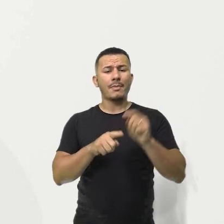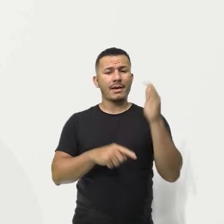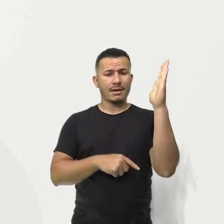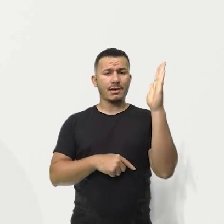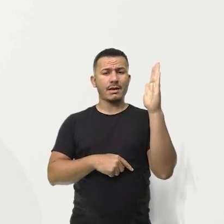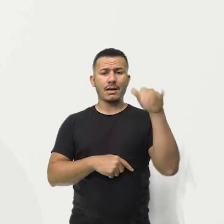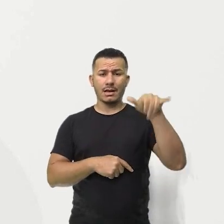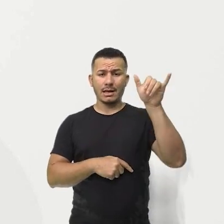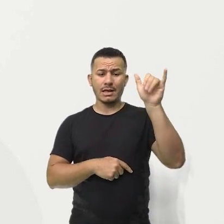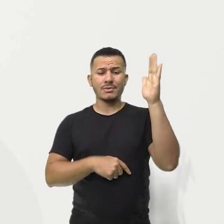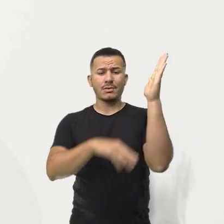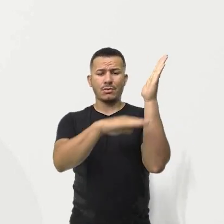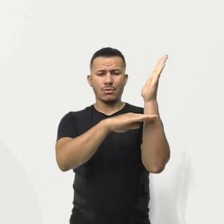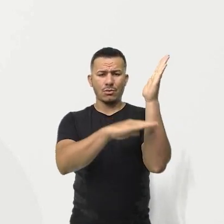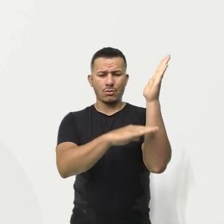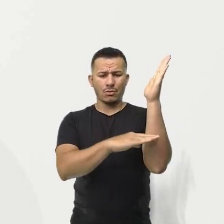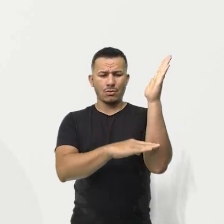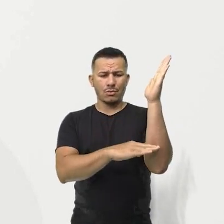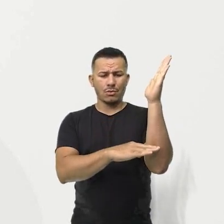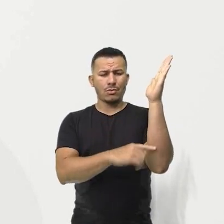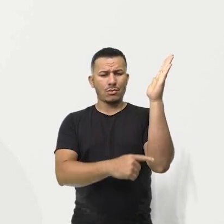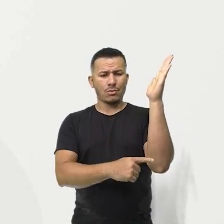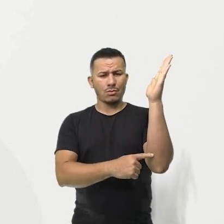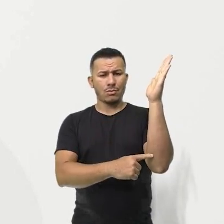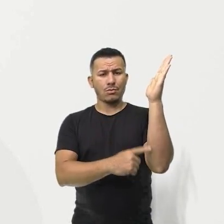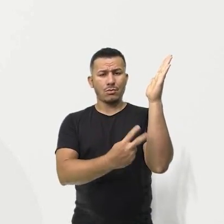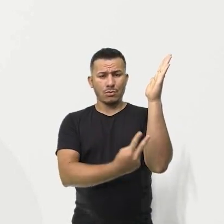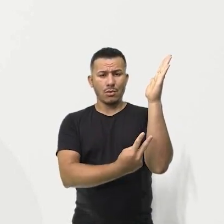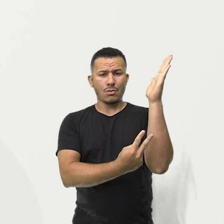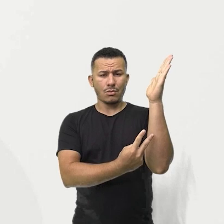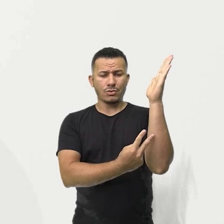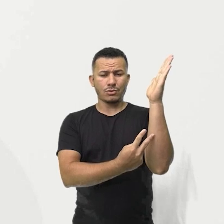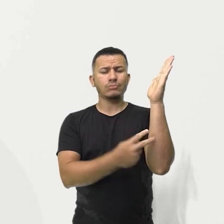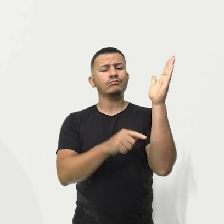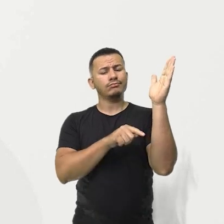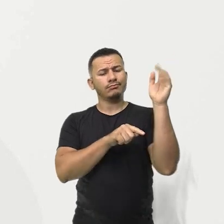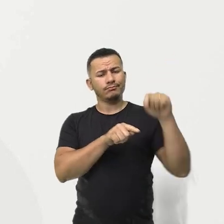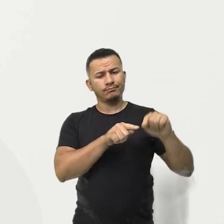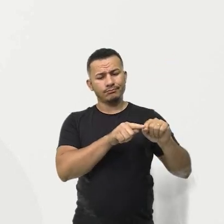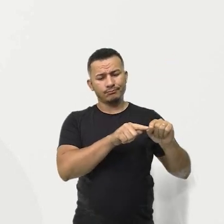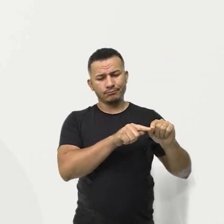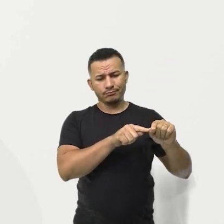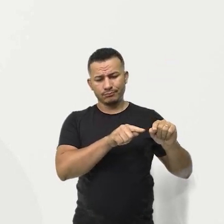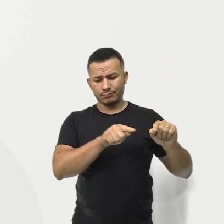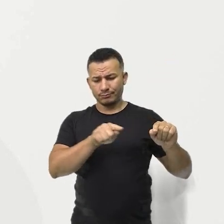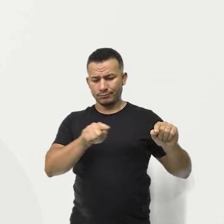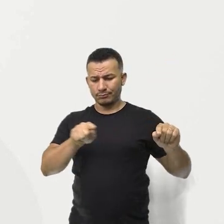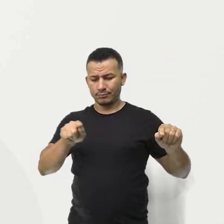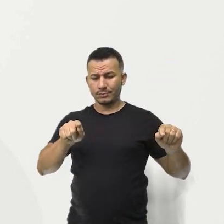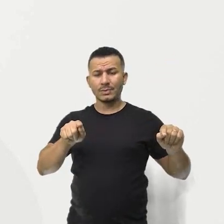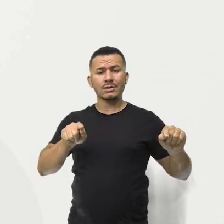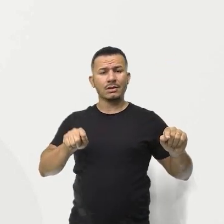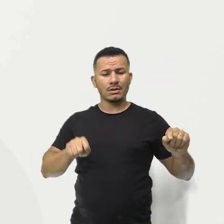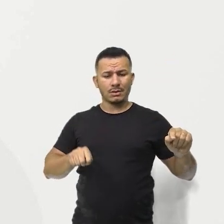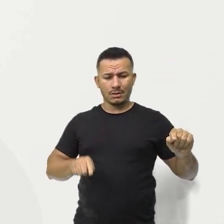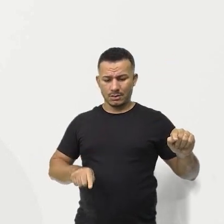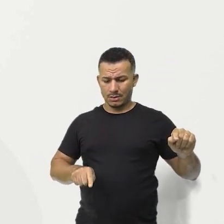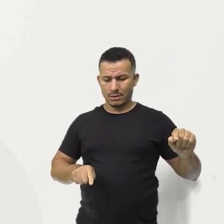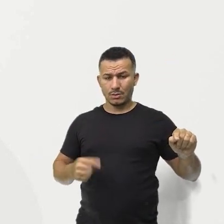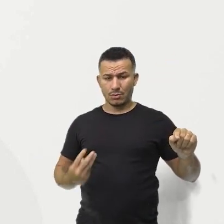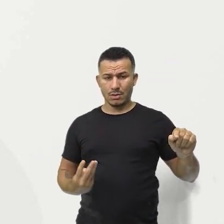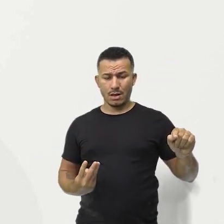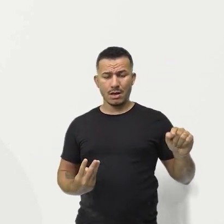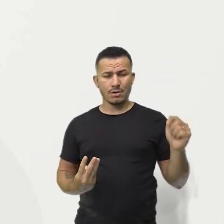traçamos também, ó, a mesma ideia de uma perpendicular que no 2 do y. E aí, com essa ideia de traçar duas perpendiculares,